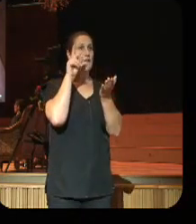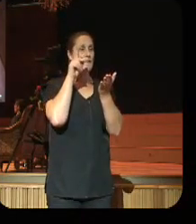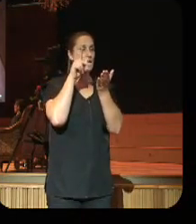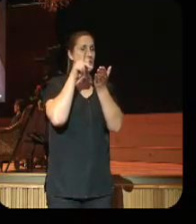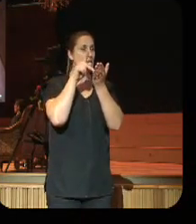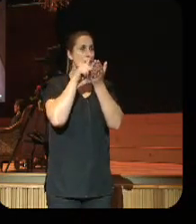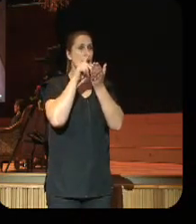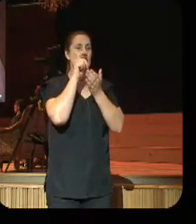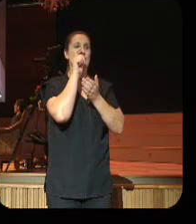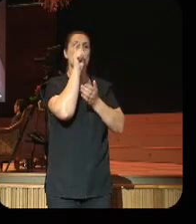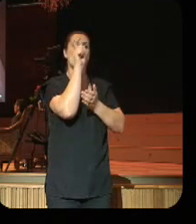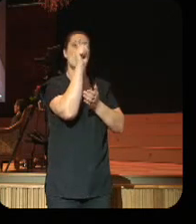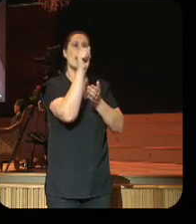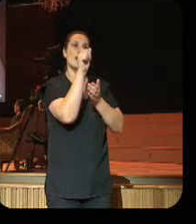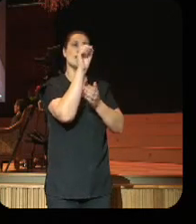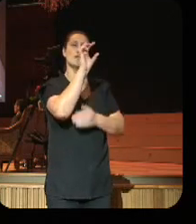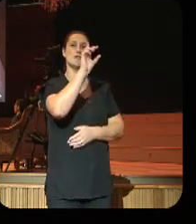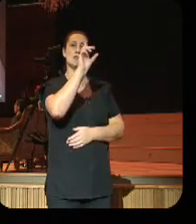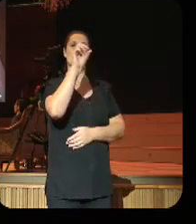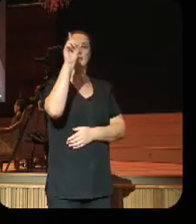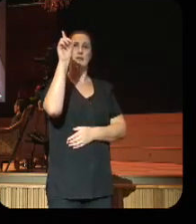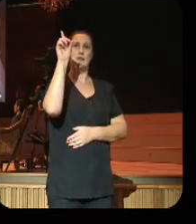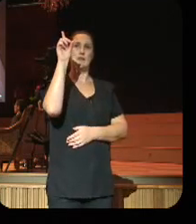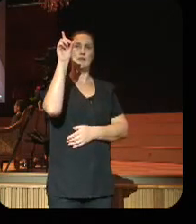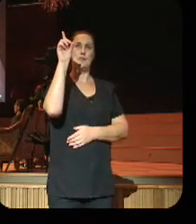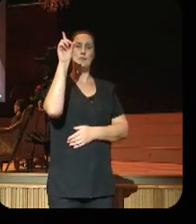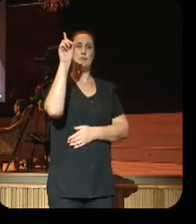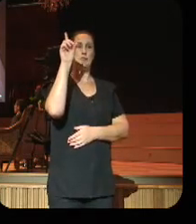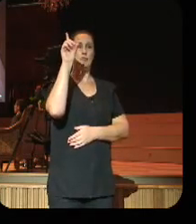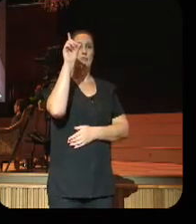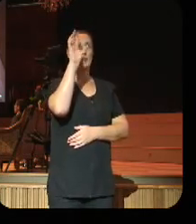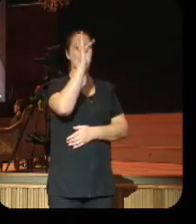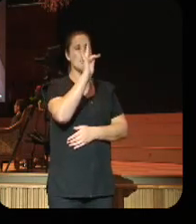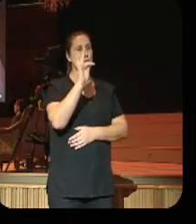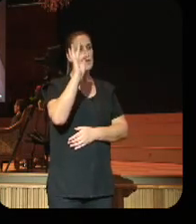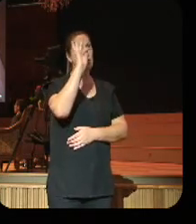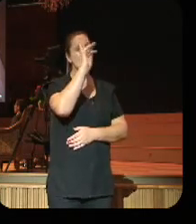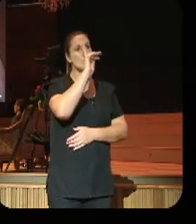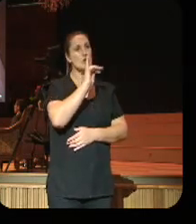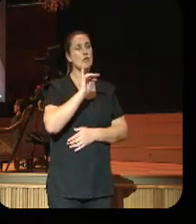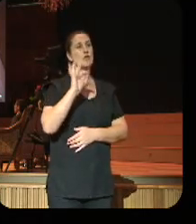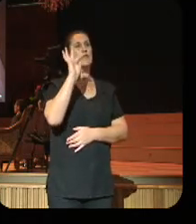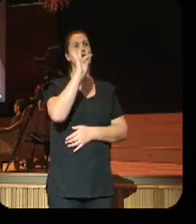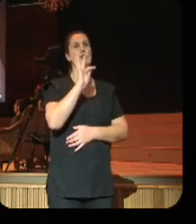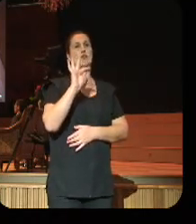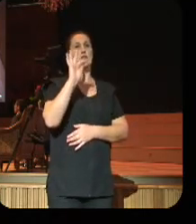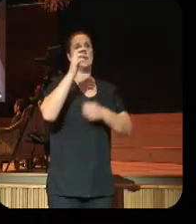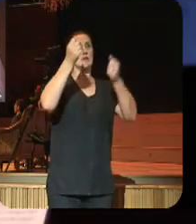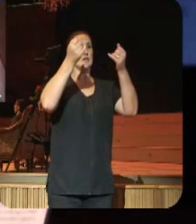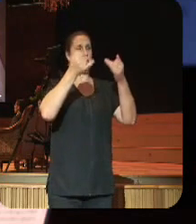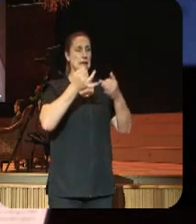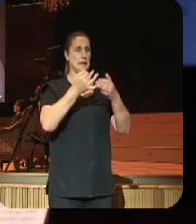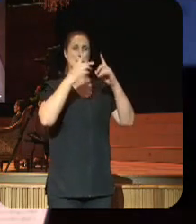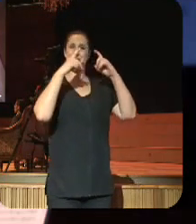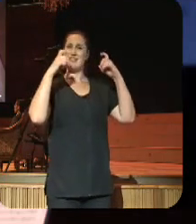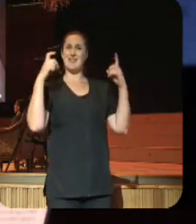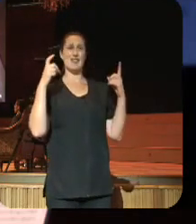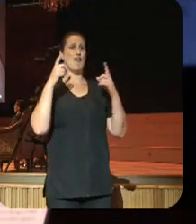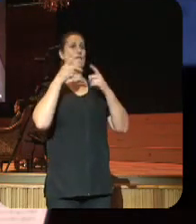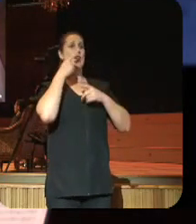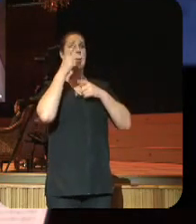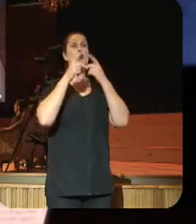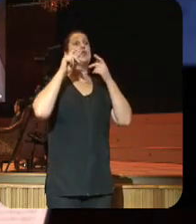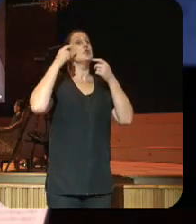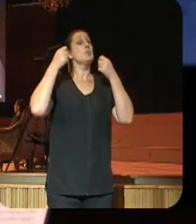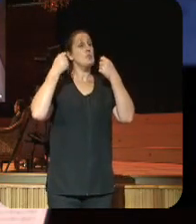verdade. É interessante que a filosofia, no mundo contemporâneo, fala isso, mas a ciência diz que não, que tem que descobrir